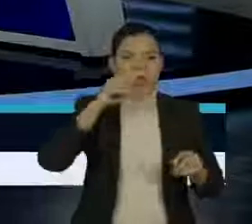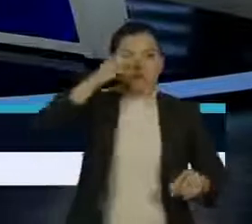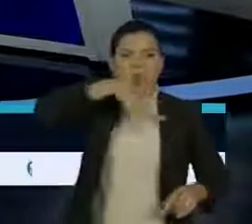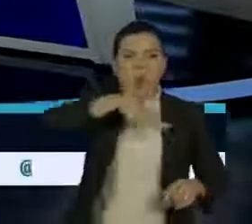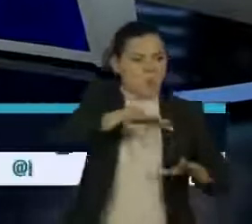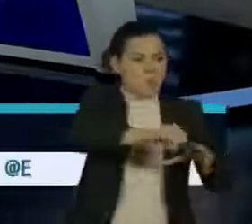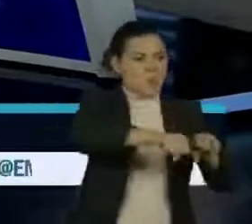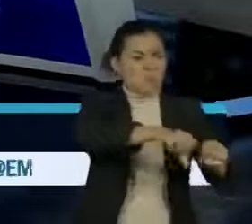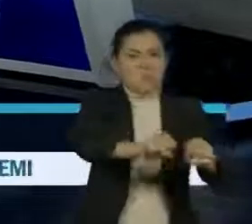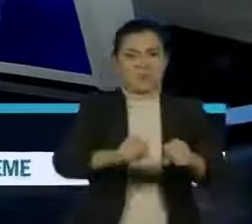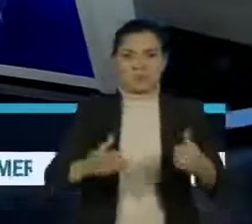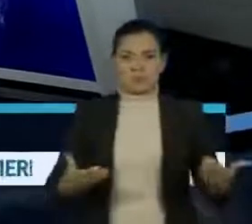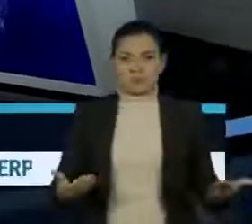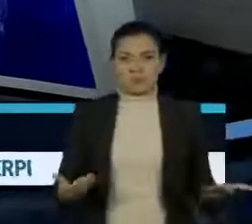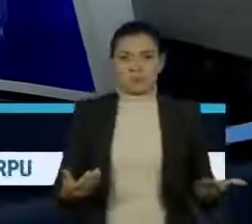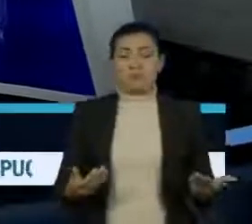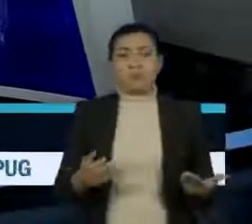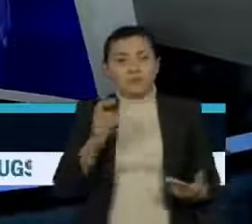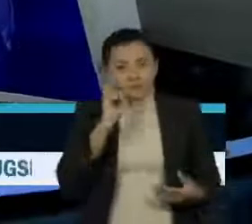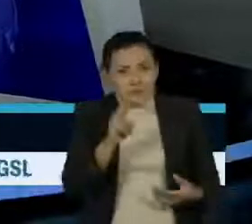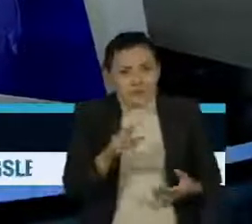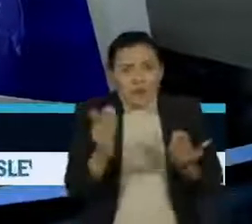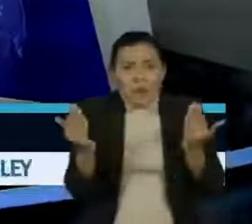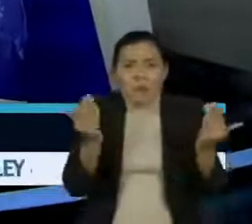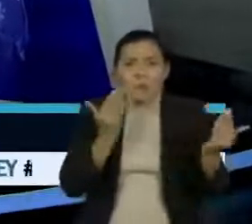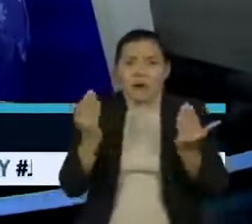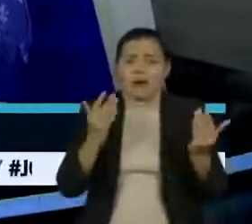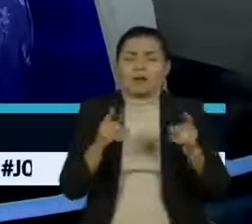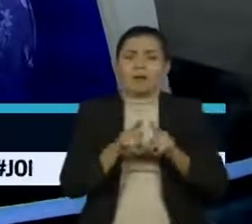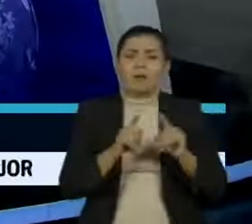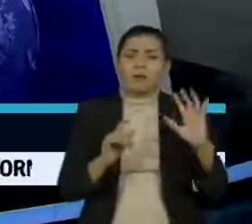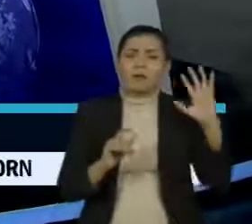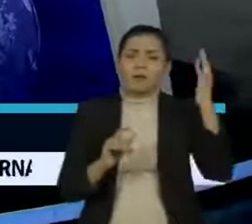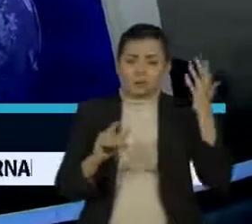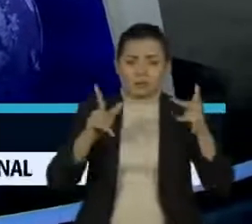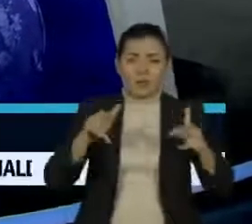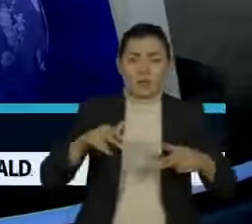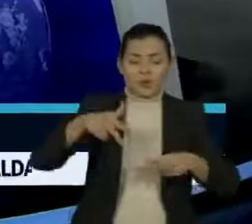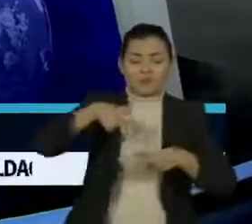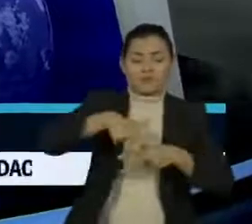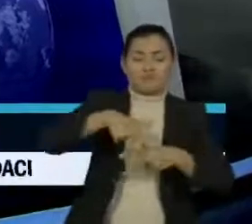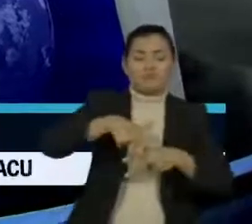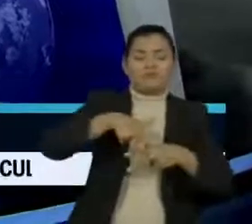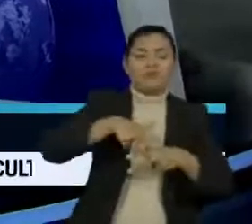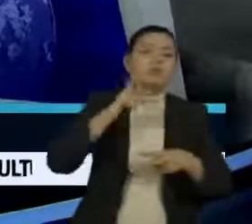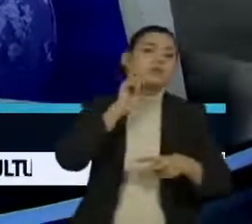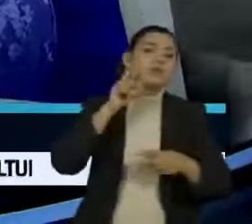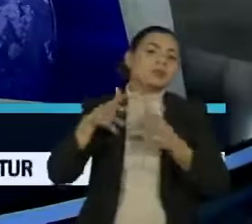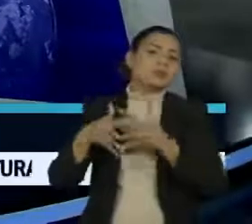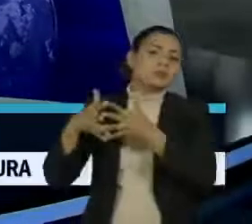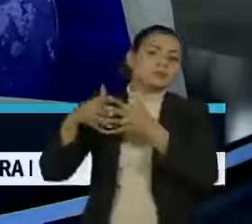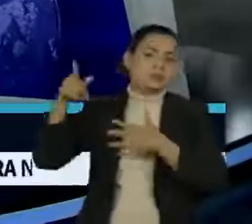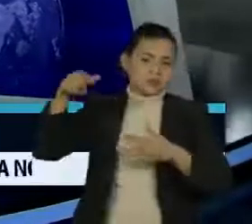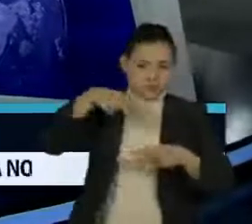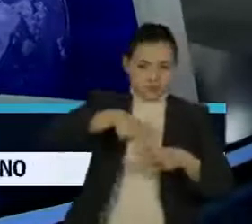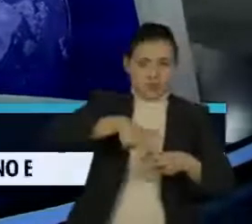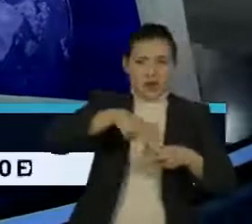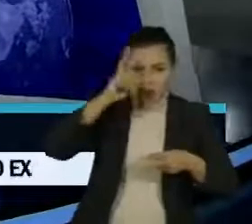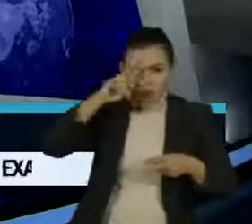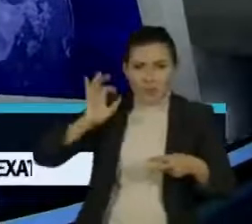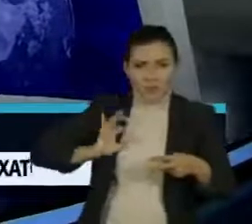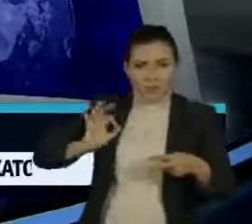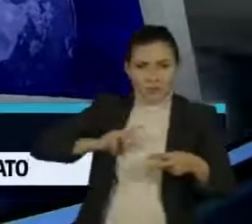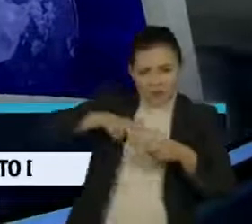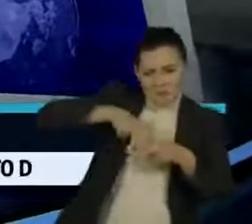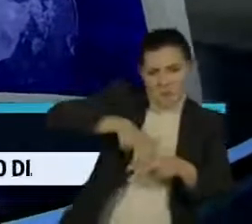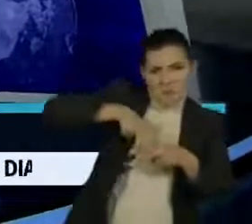o professor inevitavelmente esse caso está sendo comparado ao assassinato de Jorge Floyd foi sufocado policiais nos Estados Unidos